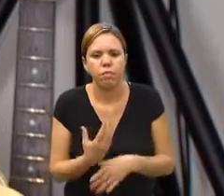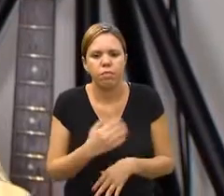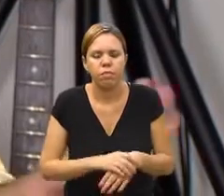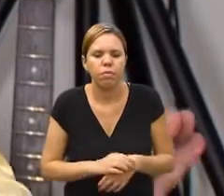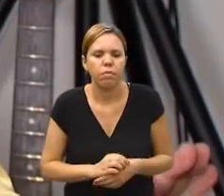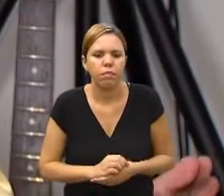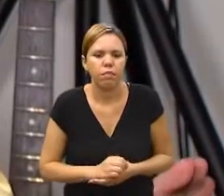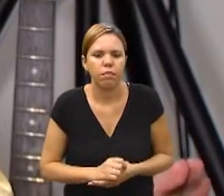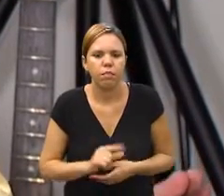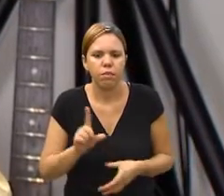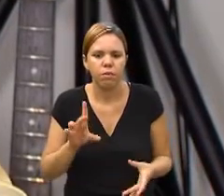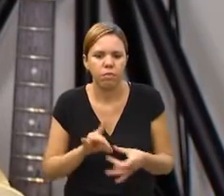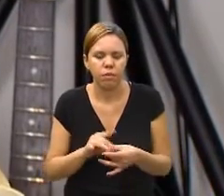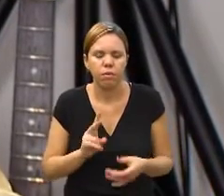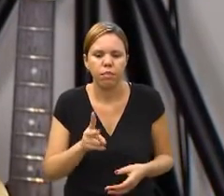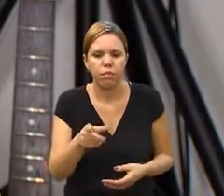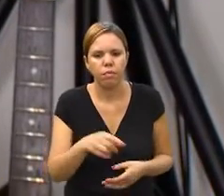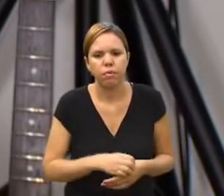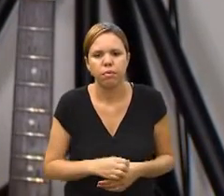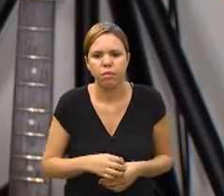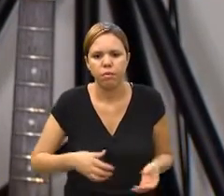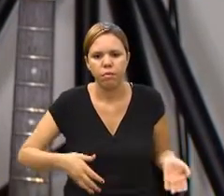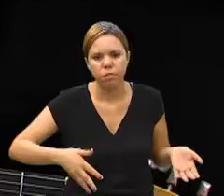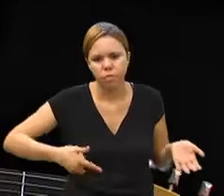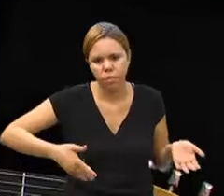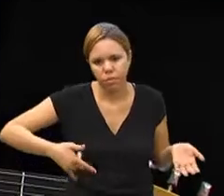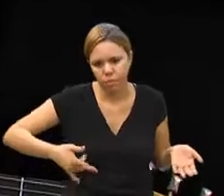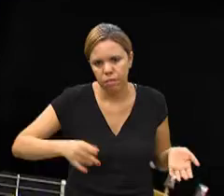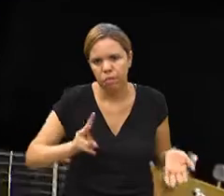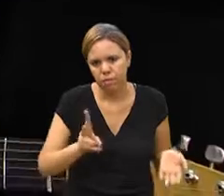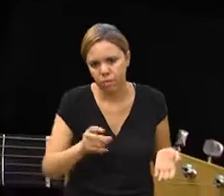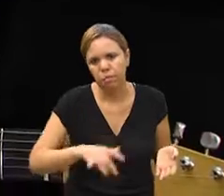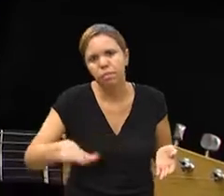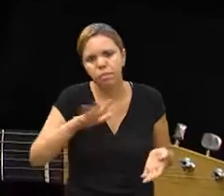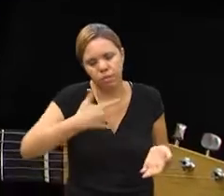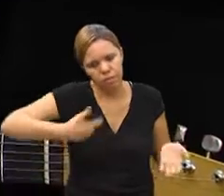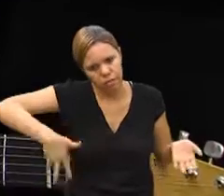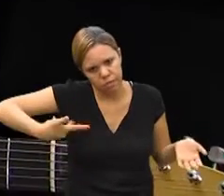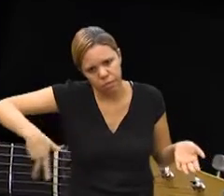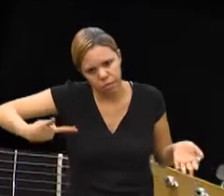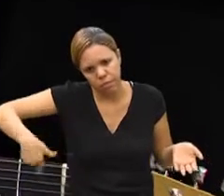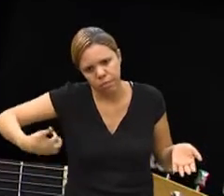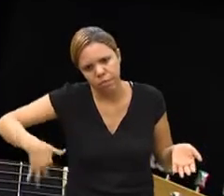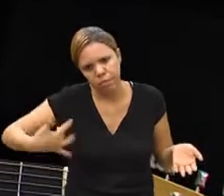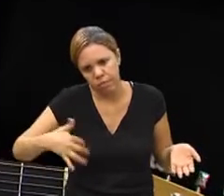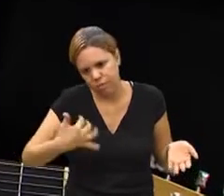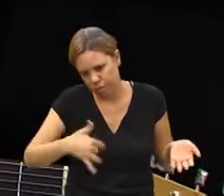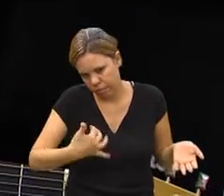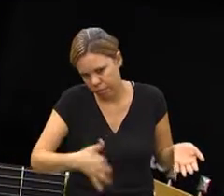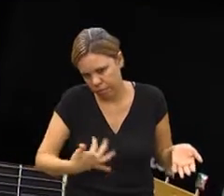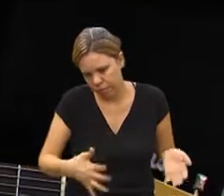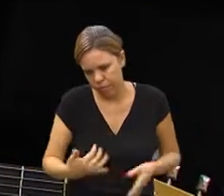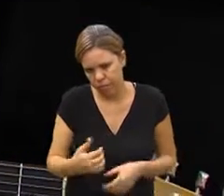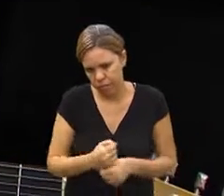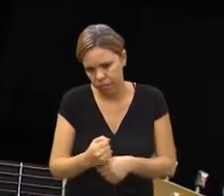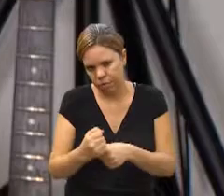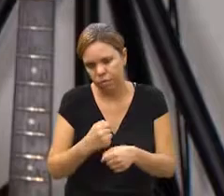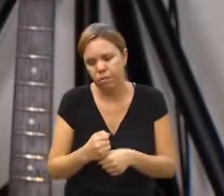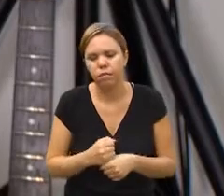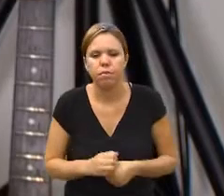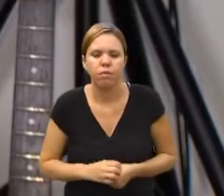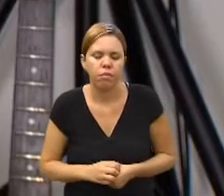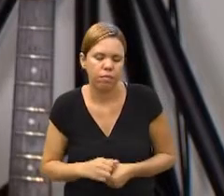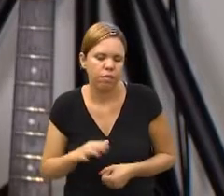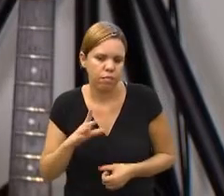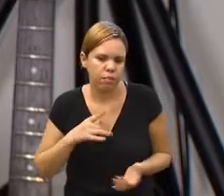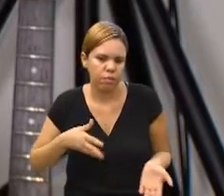Essa é a sua parceira de sempre, né, a guitarra? Geralmente, eu toquei muito violão na vida também, mas de uns... Tem sido mais a guitarra?